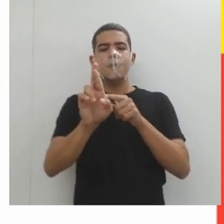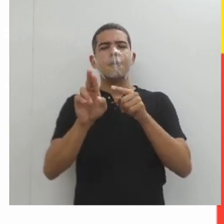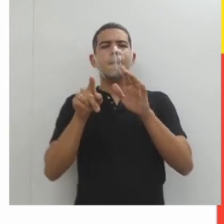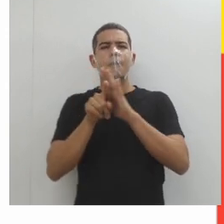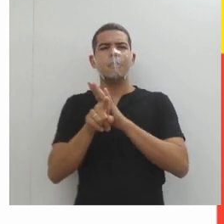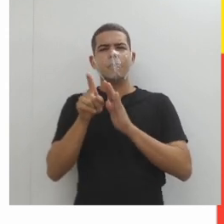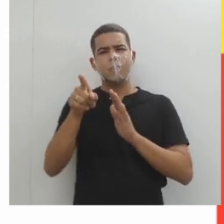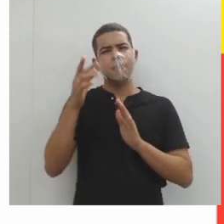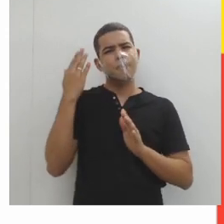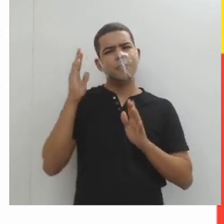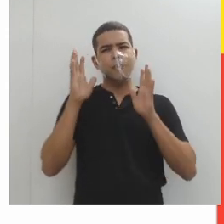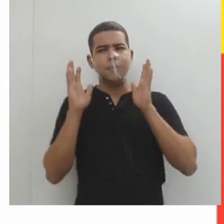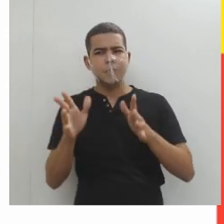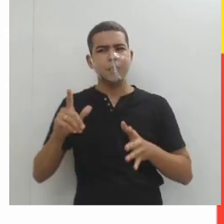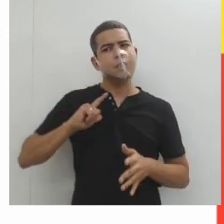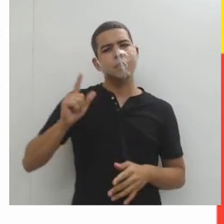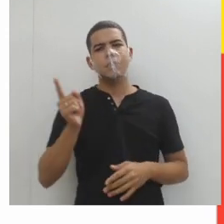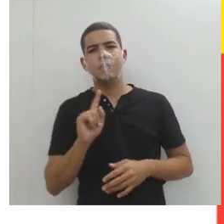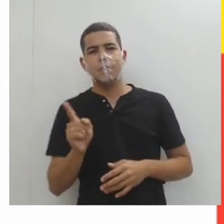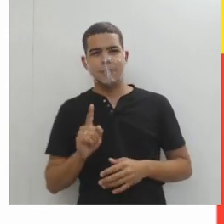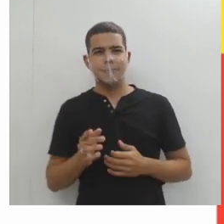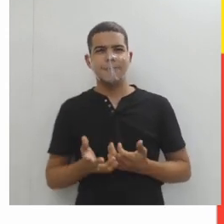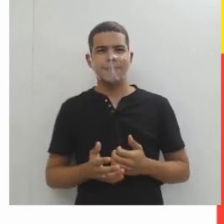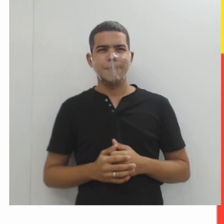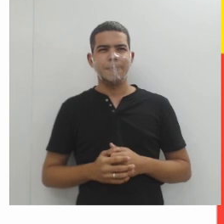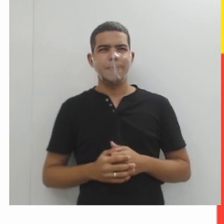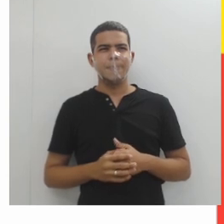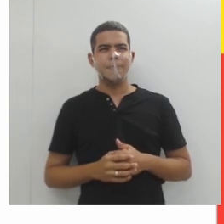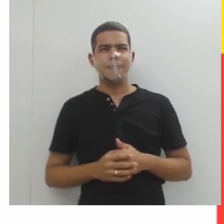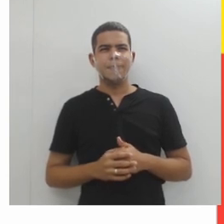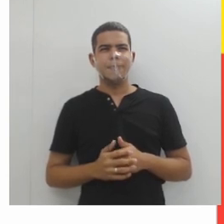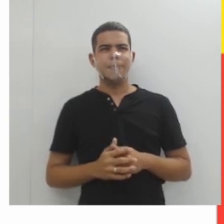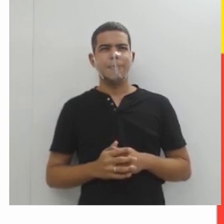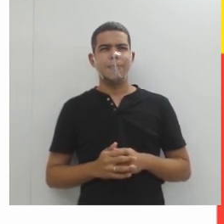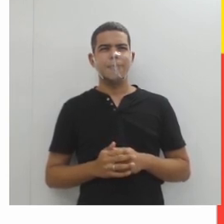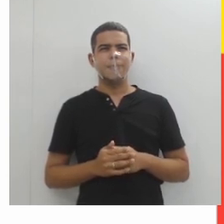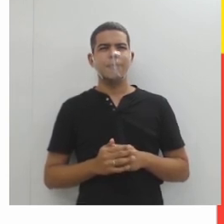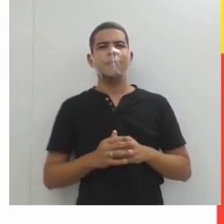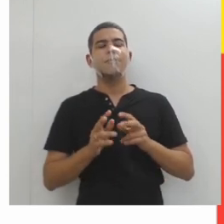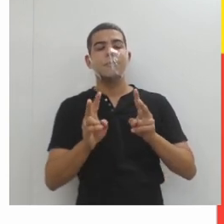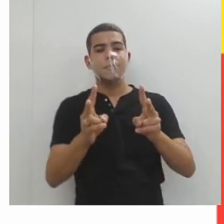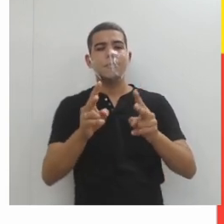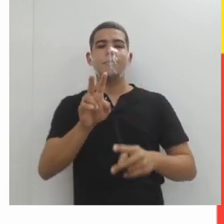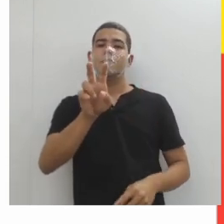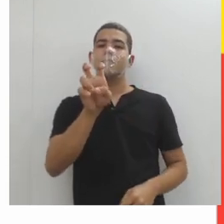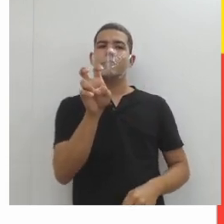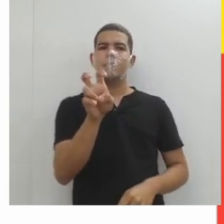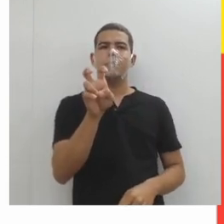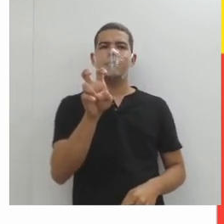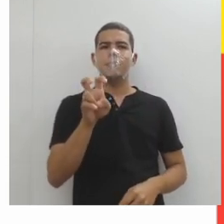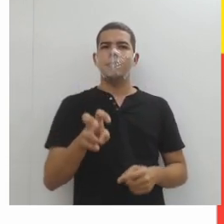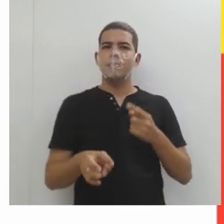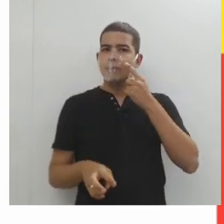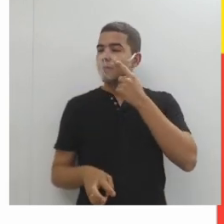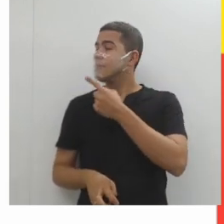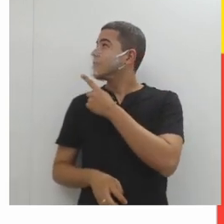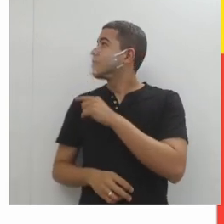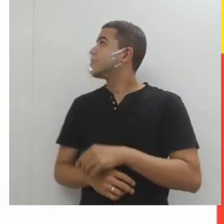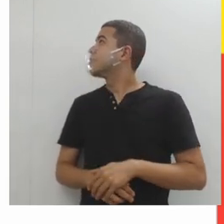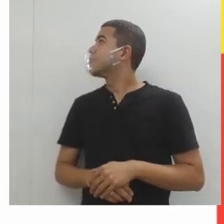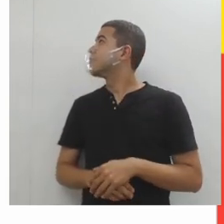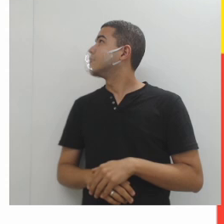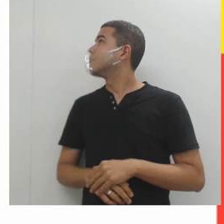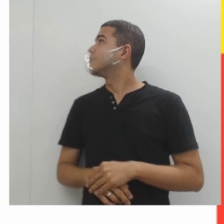número 4, se a pessoa já esteve no Canadá. Continuando, a gente tem o número 5, ó. They, espaço,